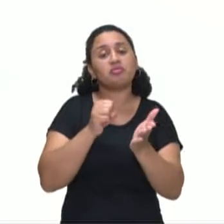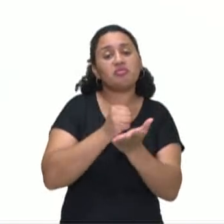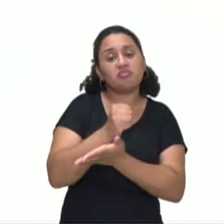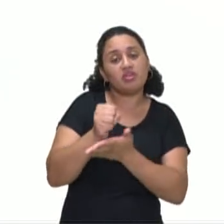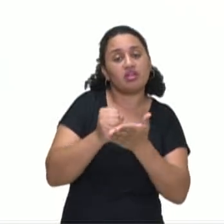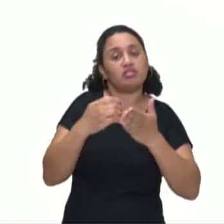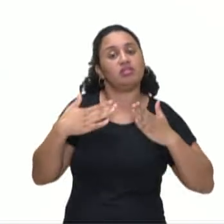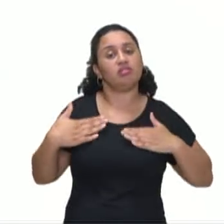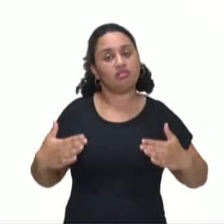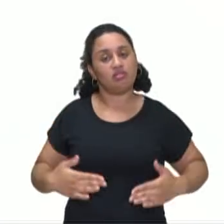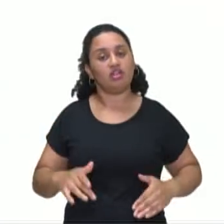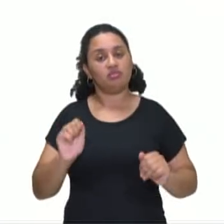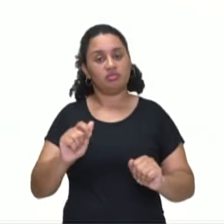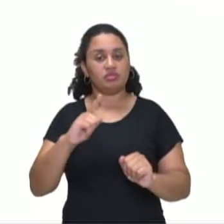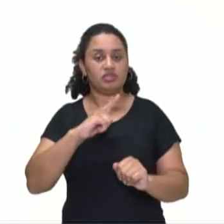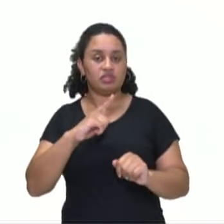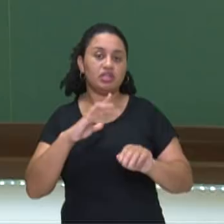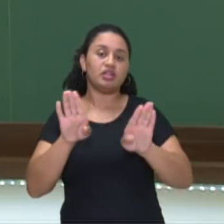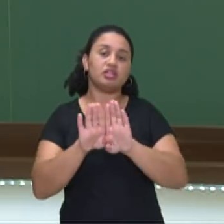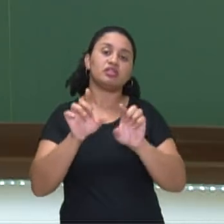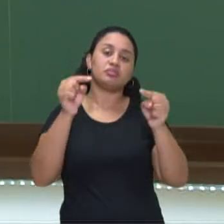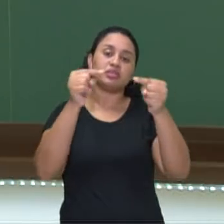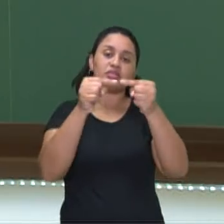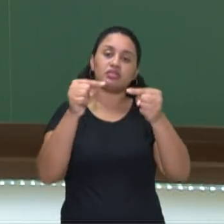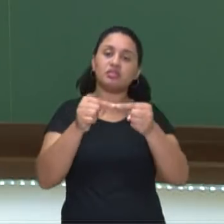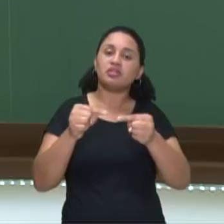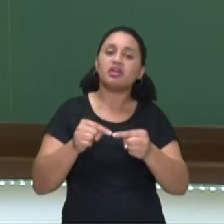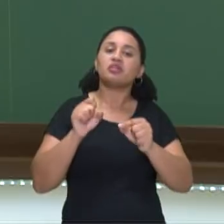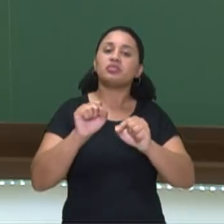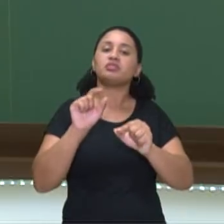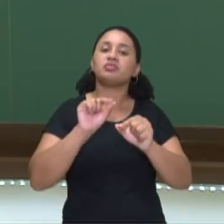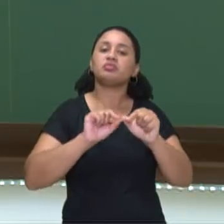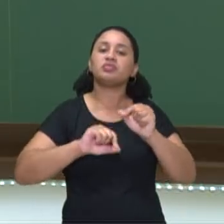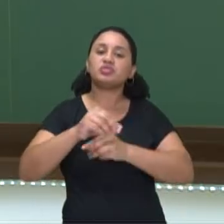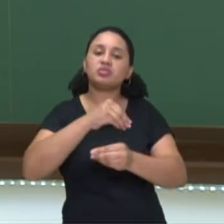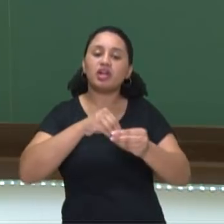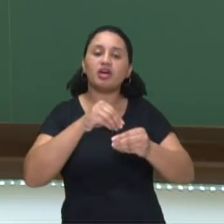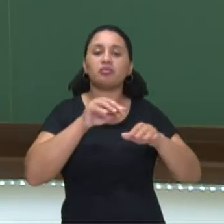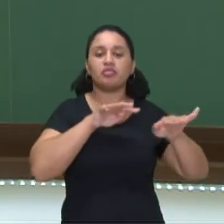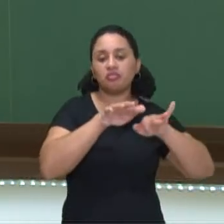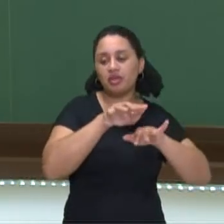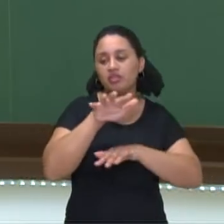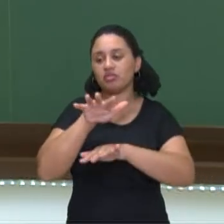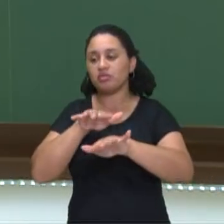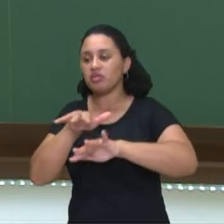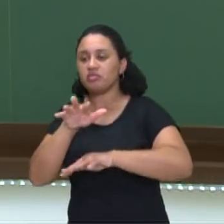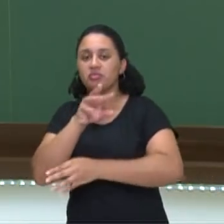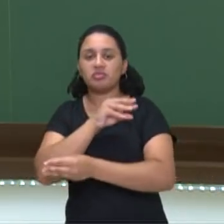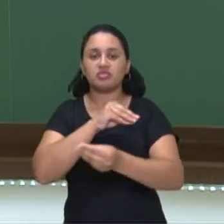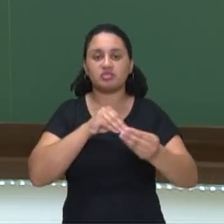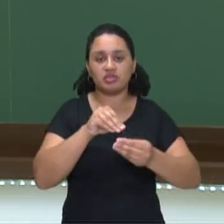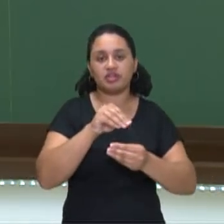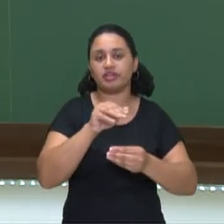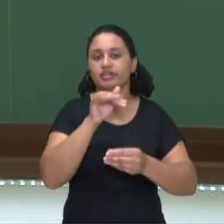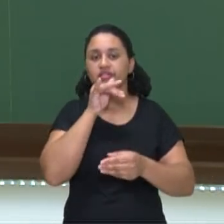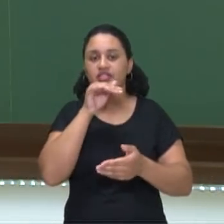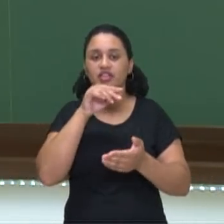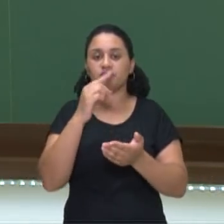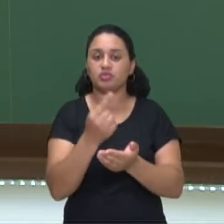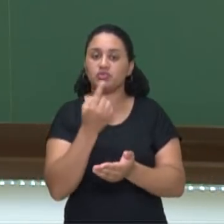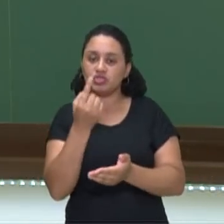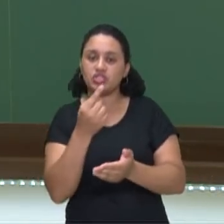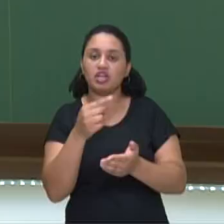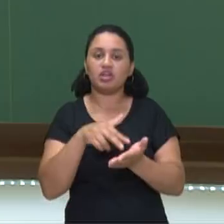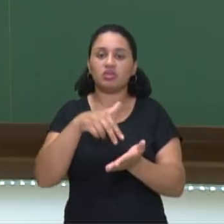do corpo e as combinações que nós conseguimos fazer com esses movimentos. Por exemplo, o giro com o